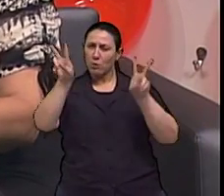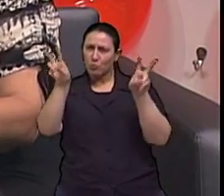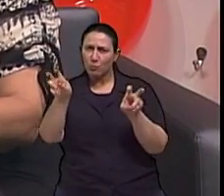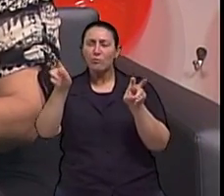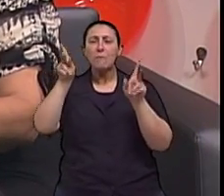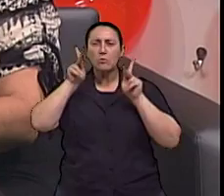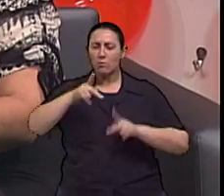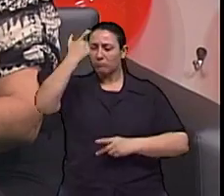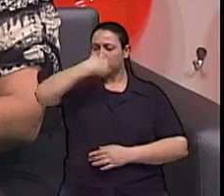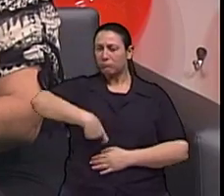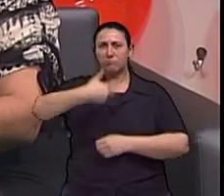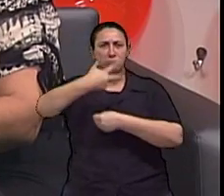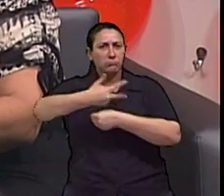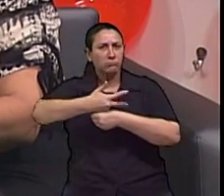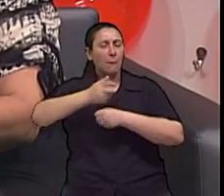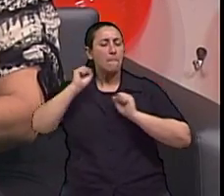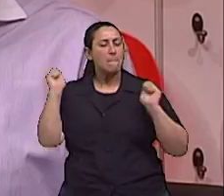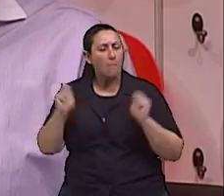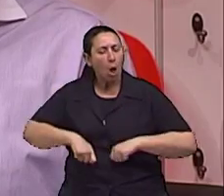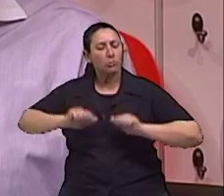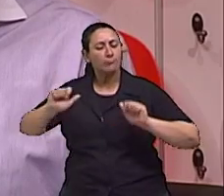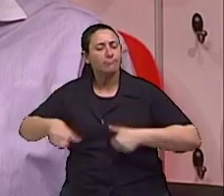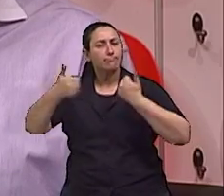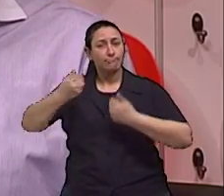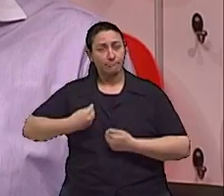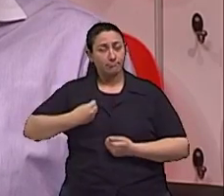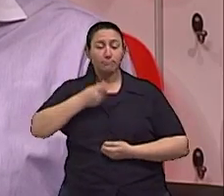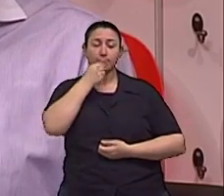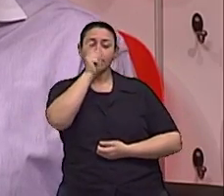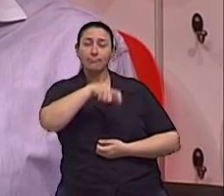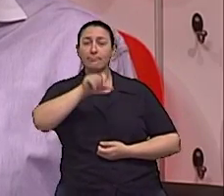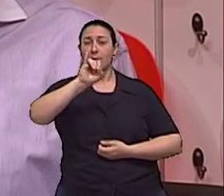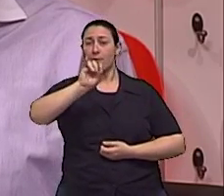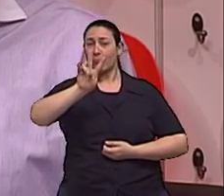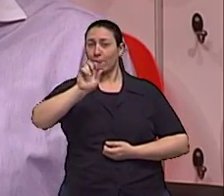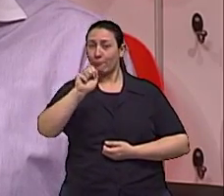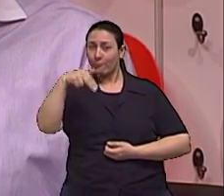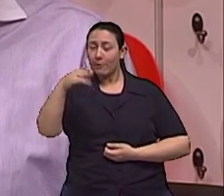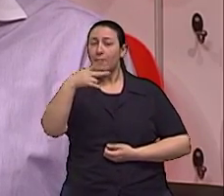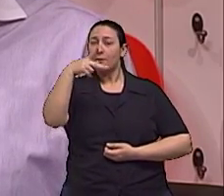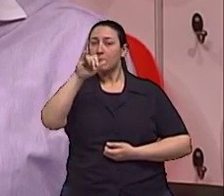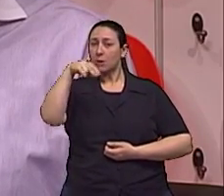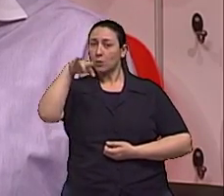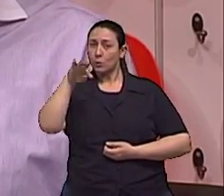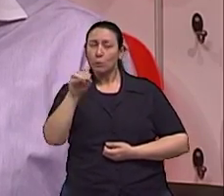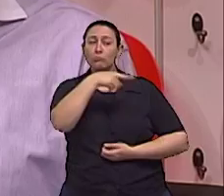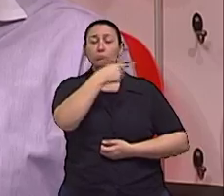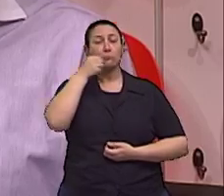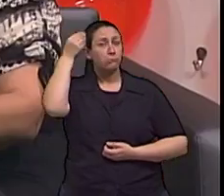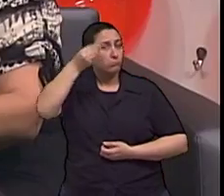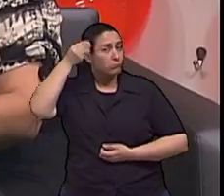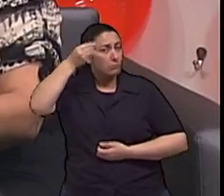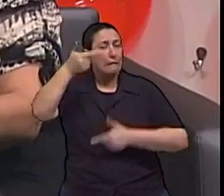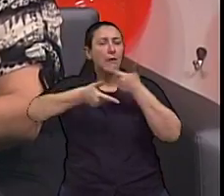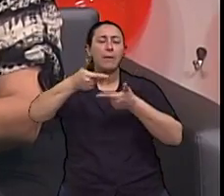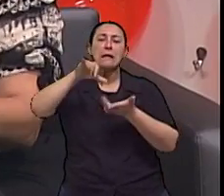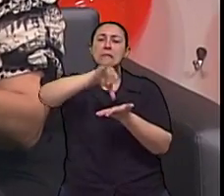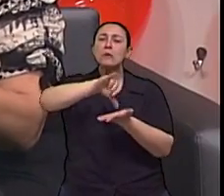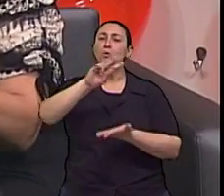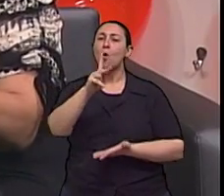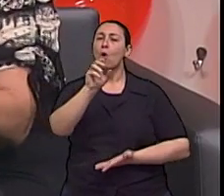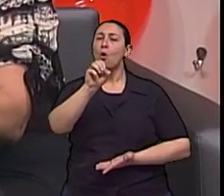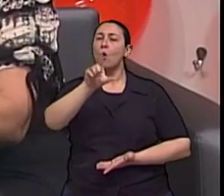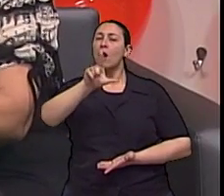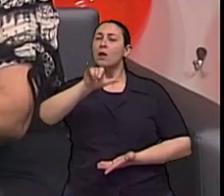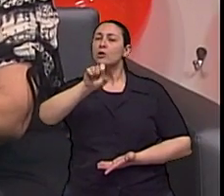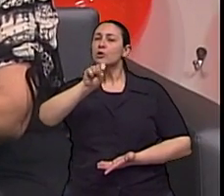converso agora com o psicólogo e terapeuta holístico Ivan Pinto, do Centro Holístico Idera. Antes de começar